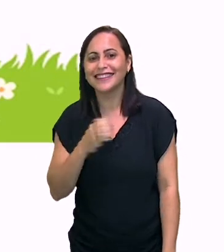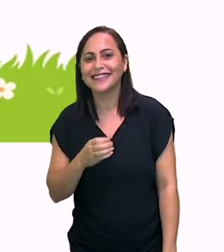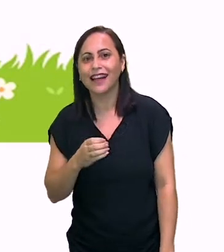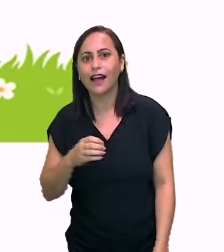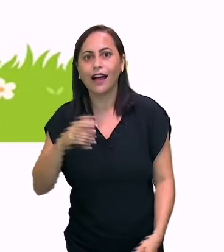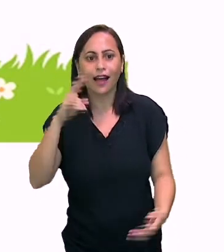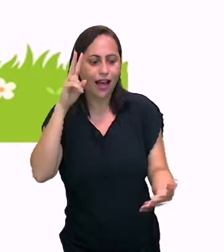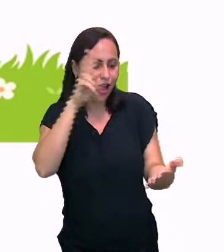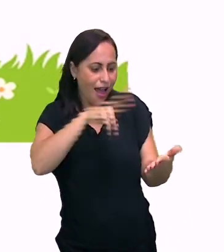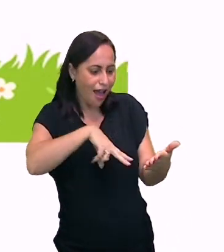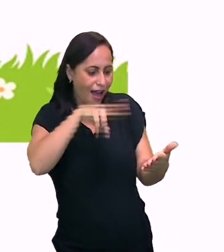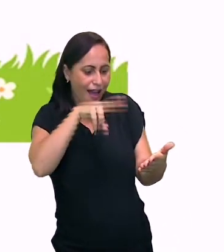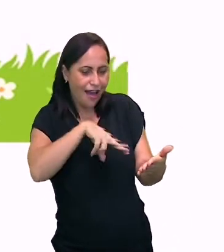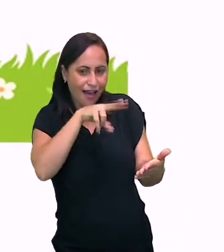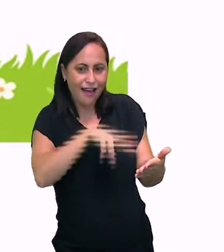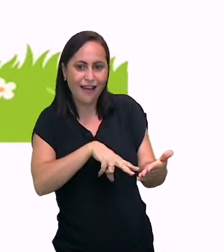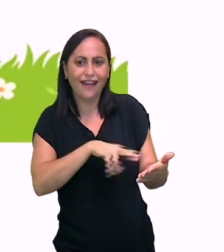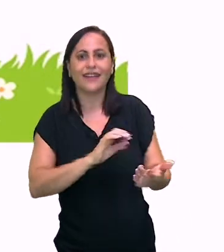leitor.